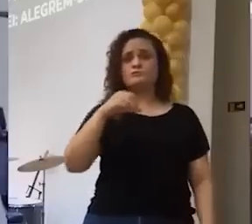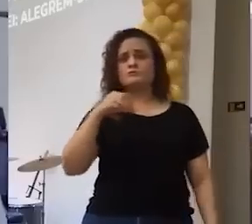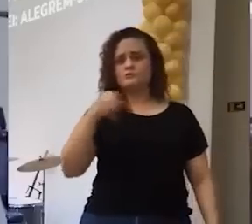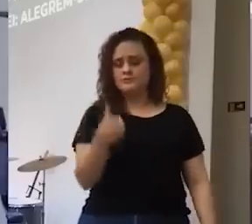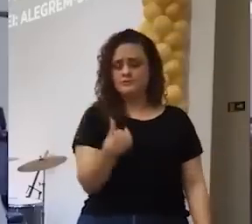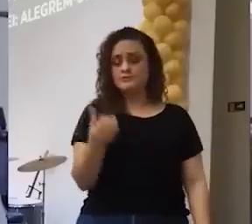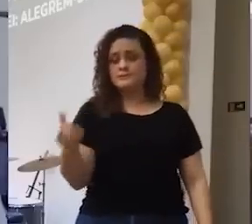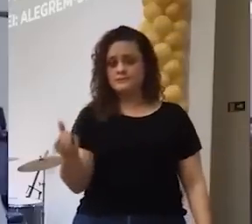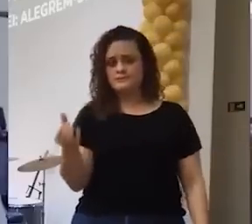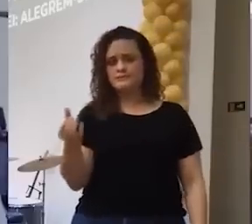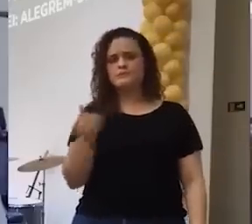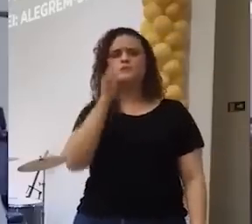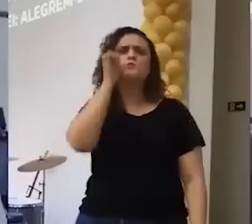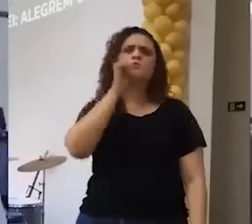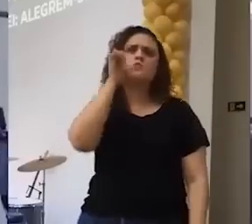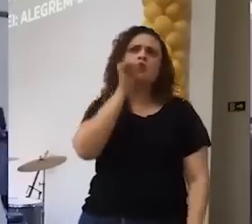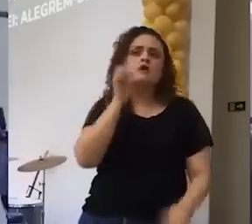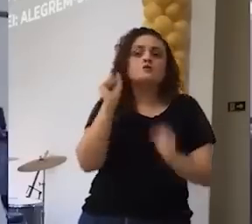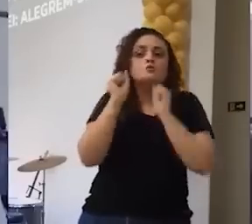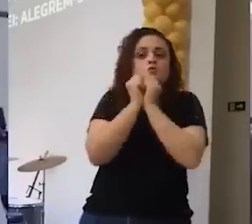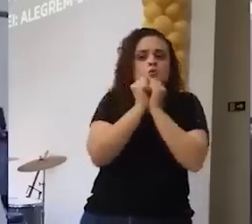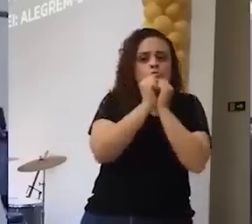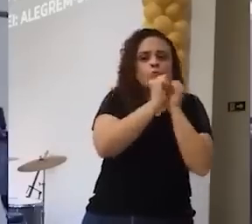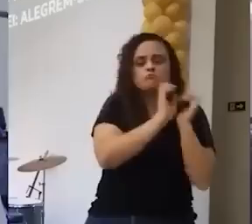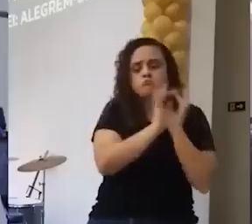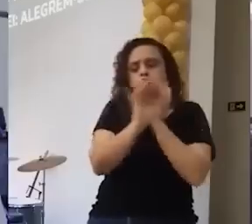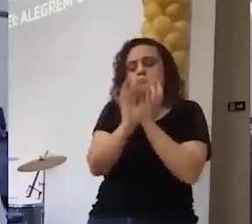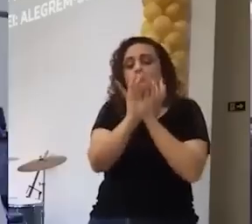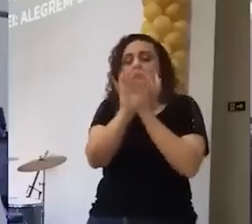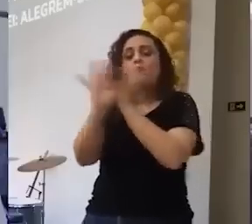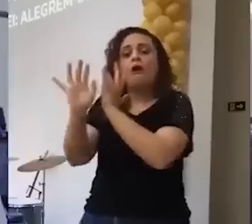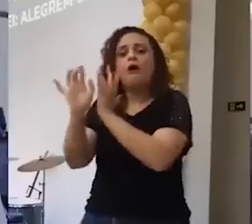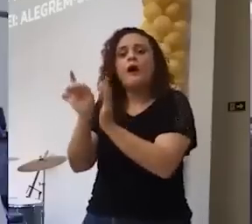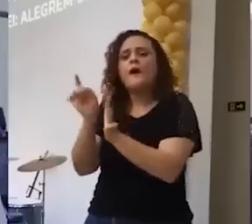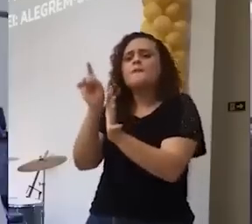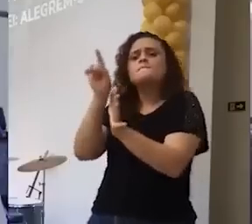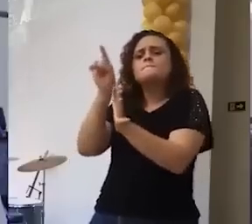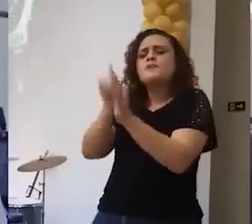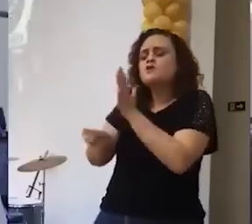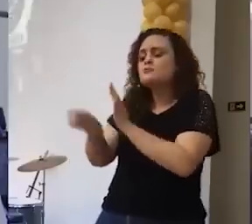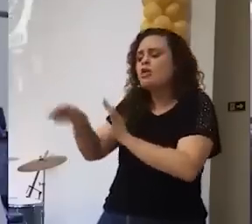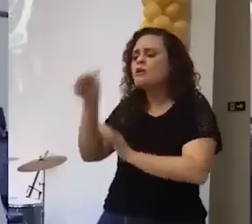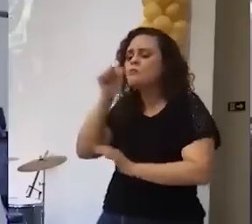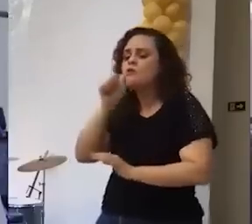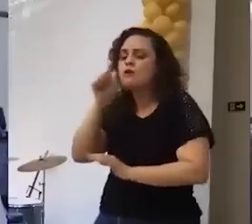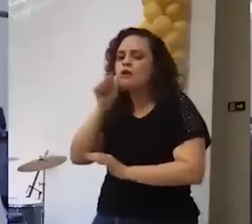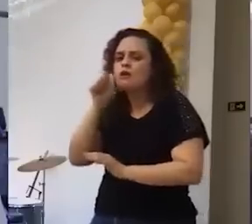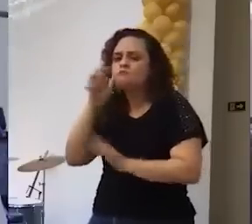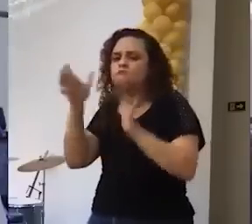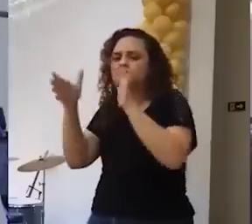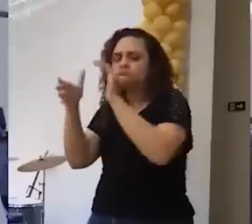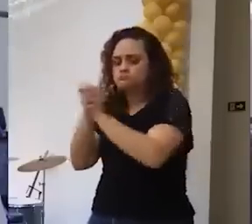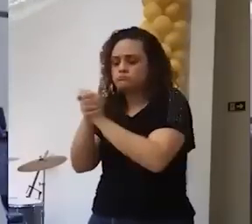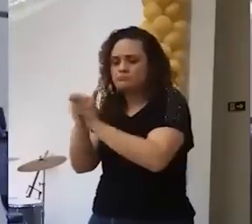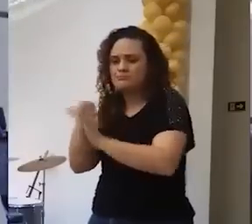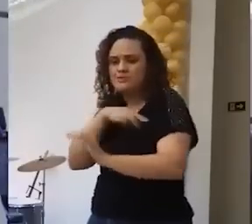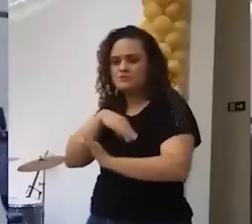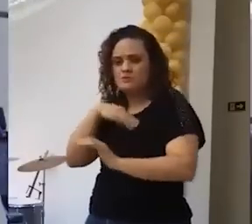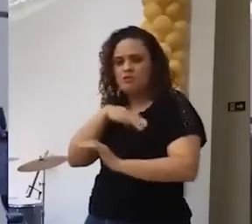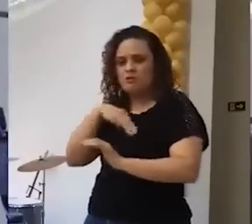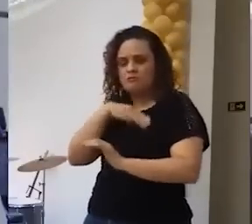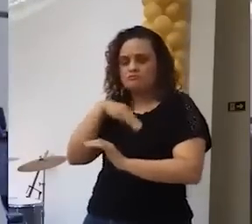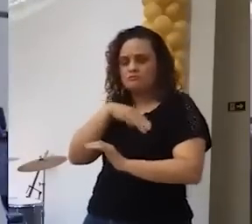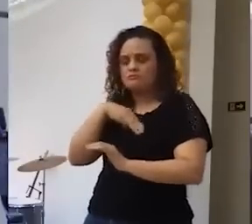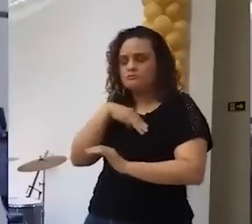que nos acompanhava na caravana perguntou à esposa de um missionário daquela missão: